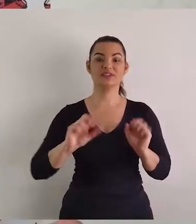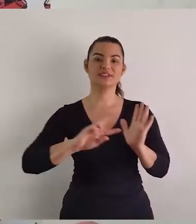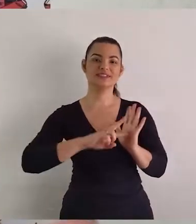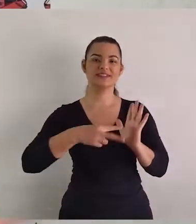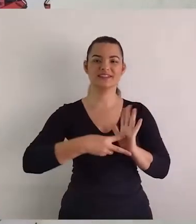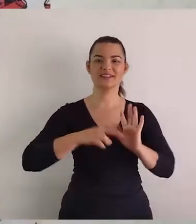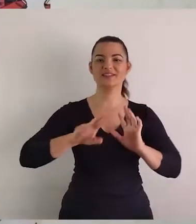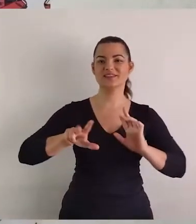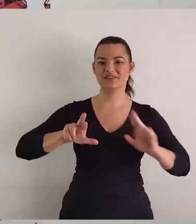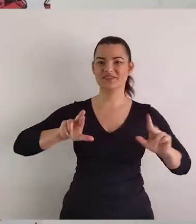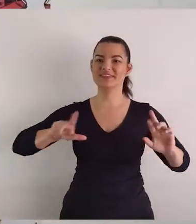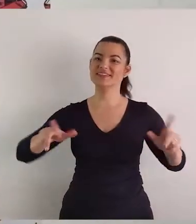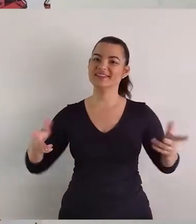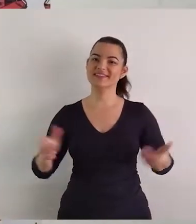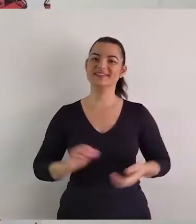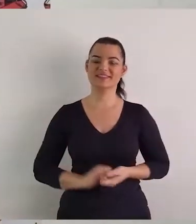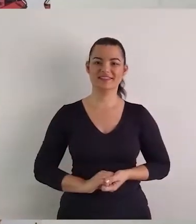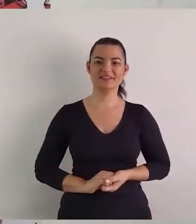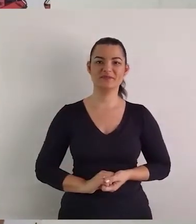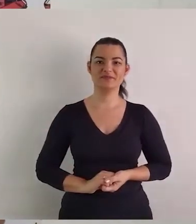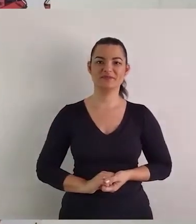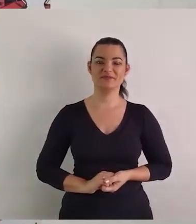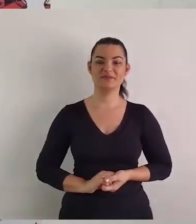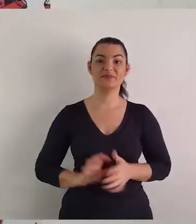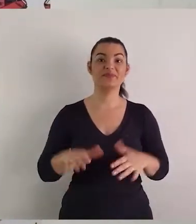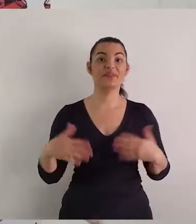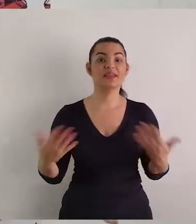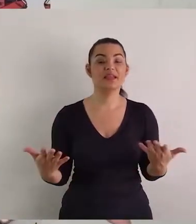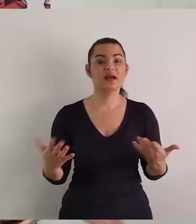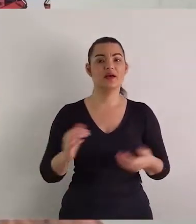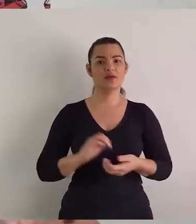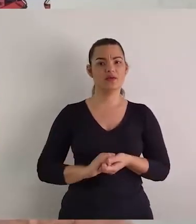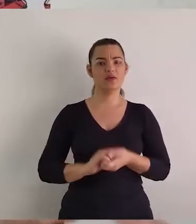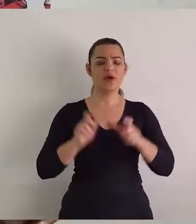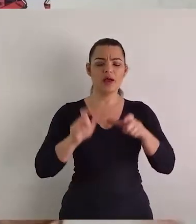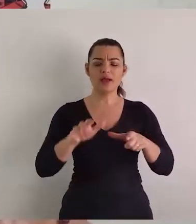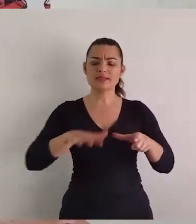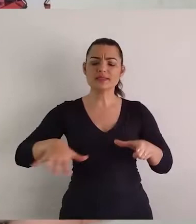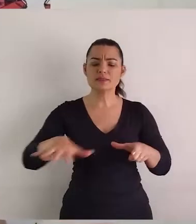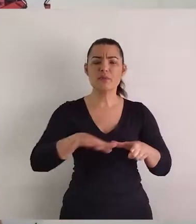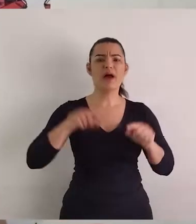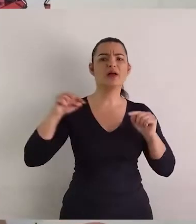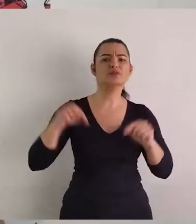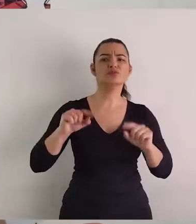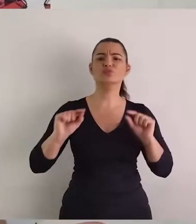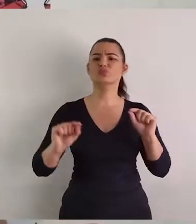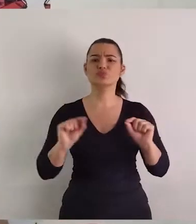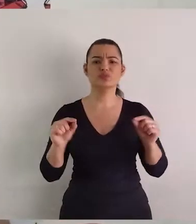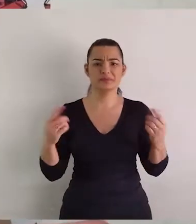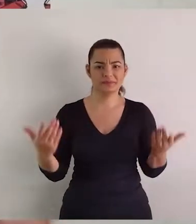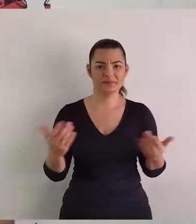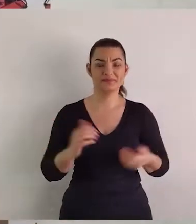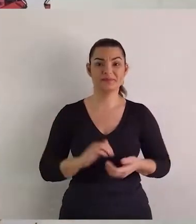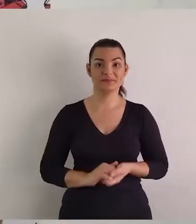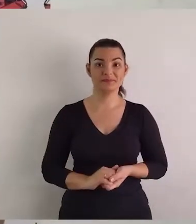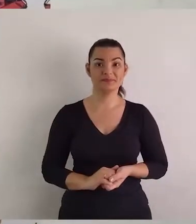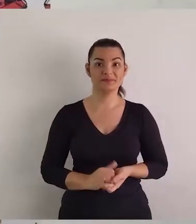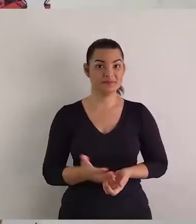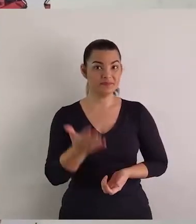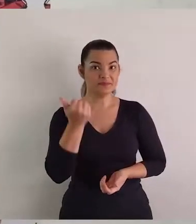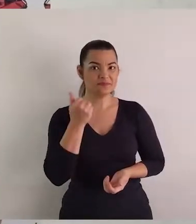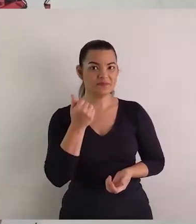diferentes sentidos, diferentes significados. Então, que espaço é esse?